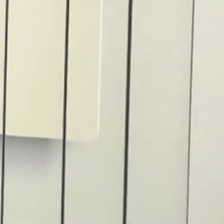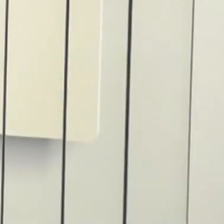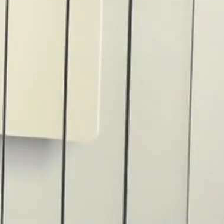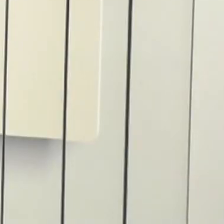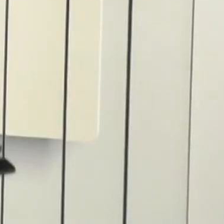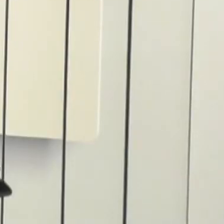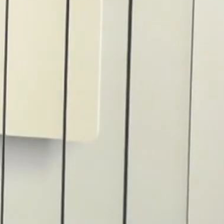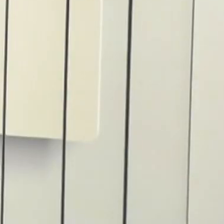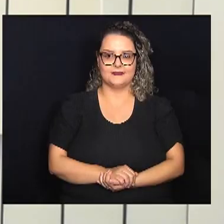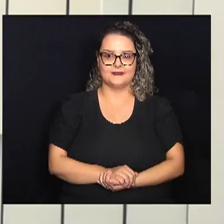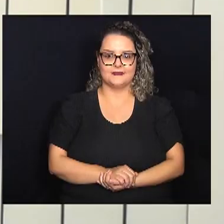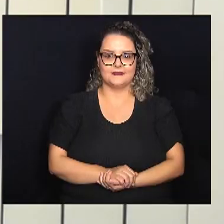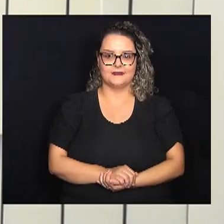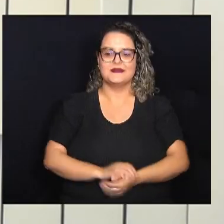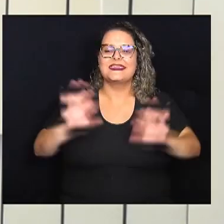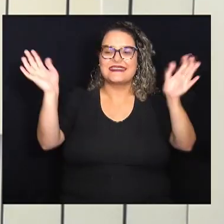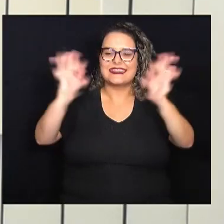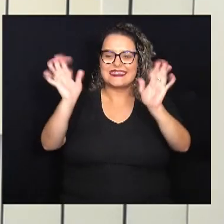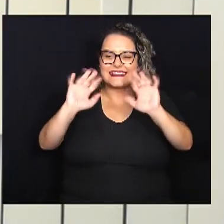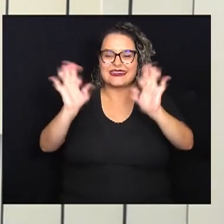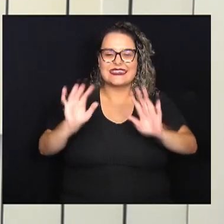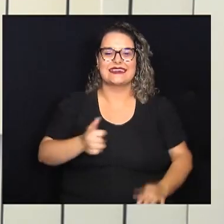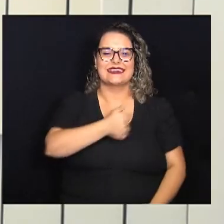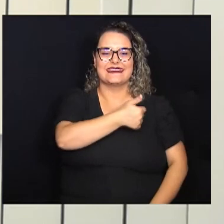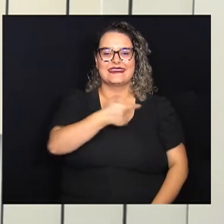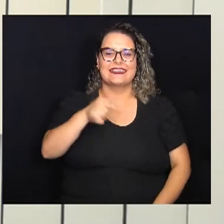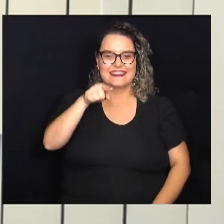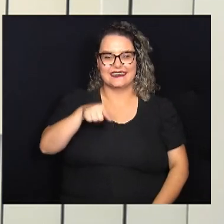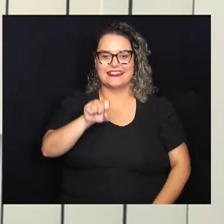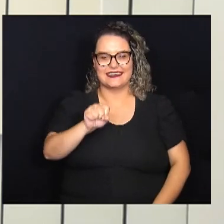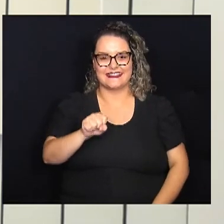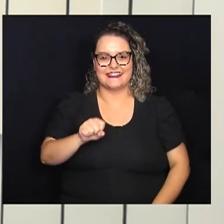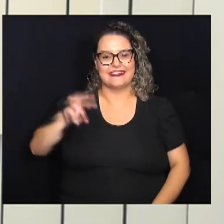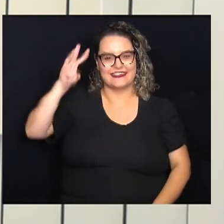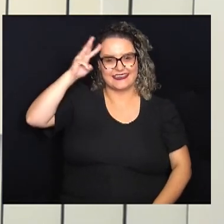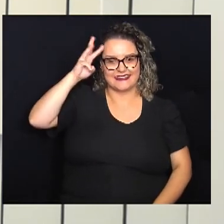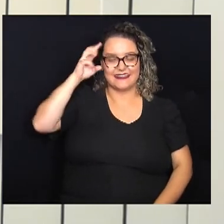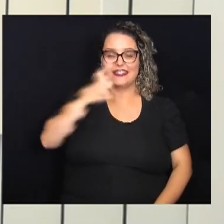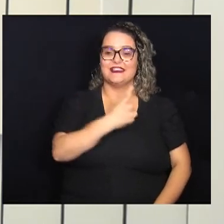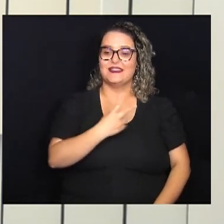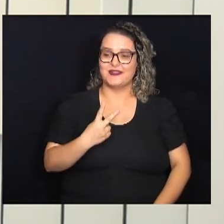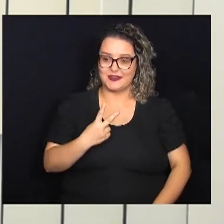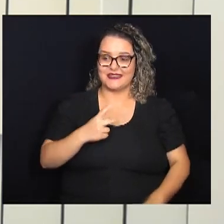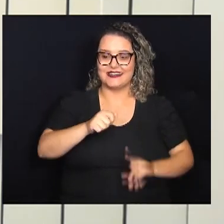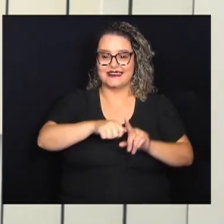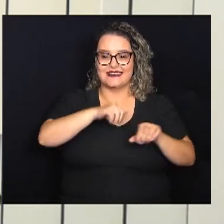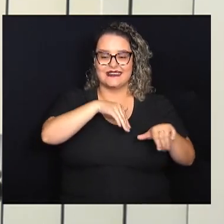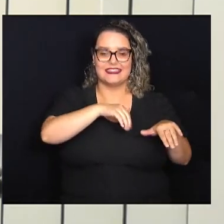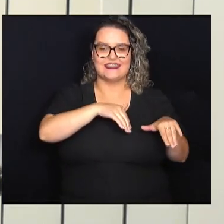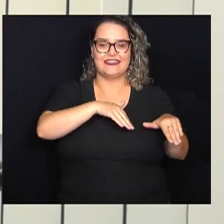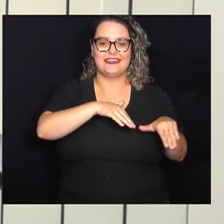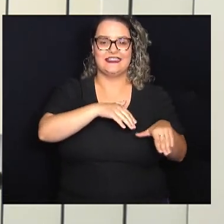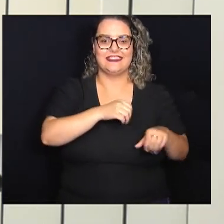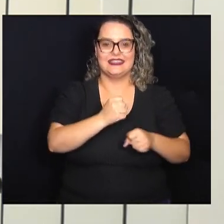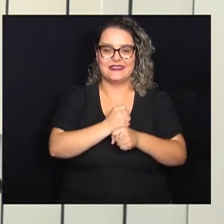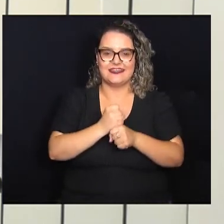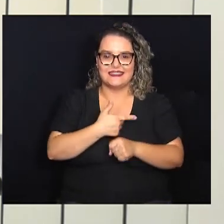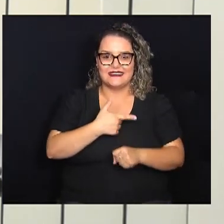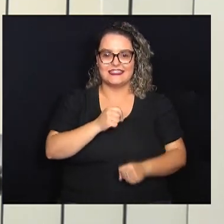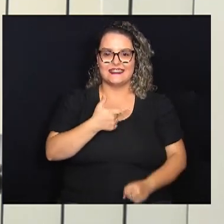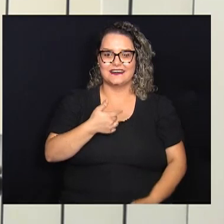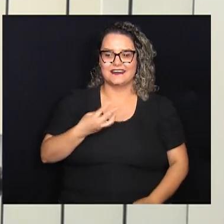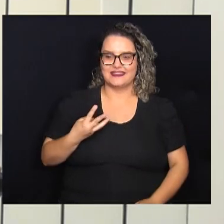Olá, 12h08, Câmara Notícia no ar desta terça-feira, 12 de setembro de 2023. Lembrando que além